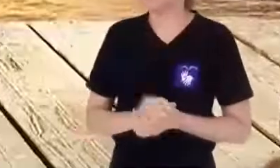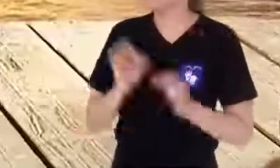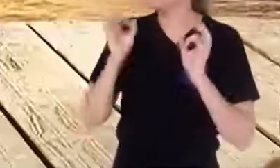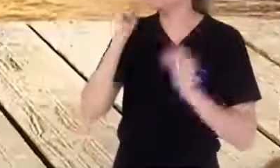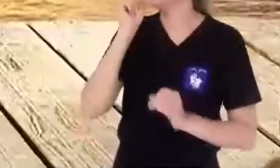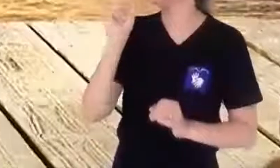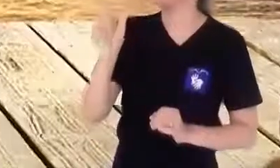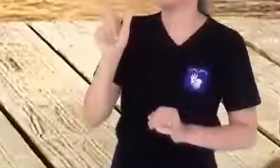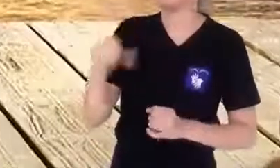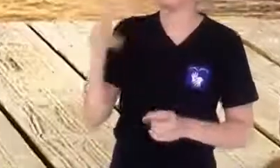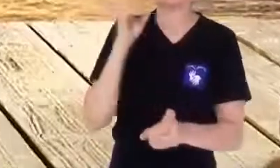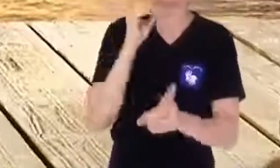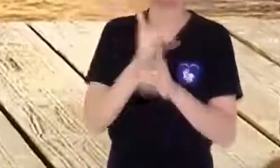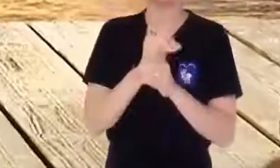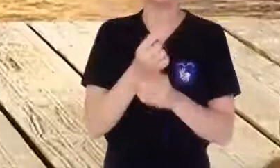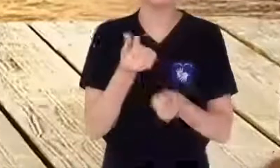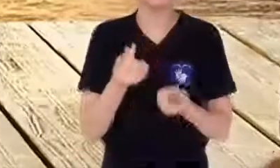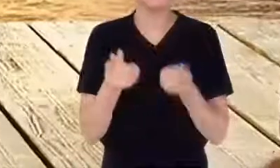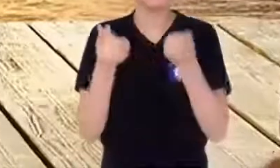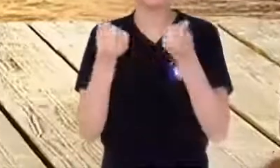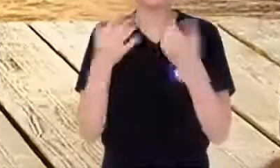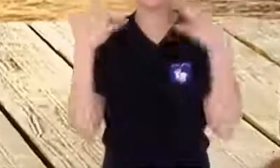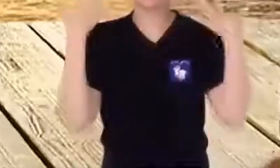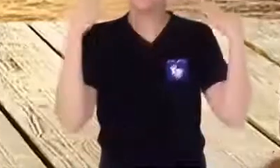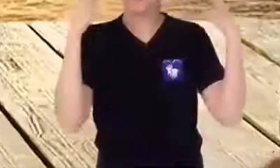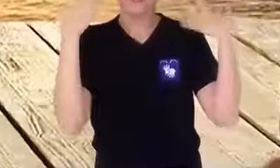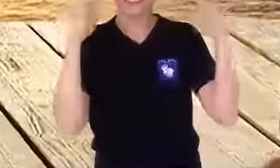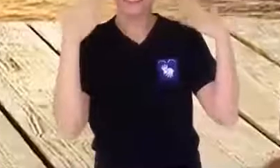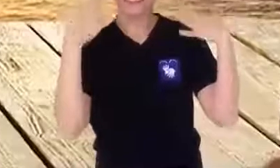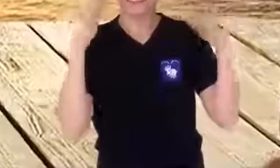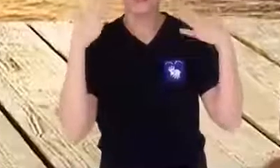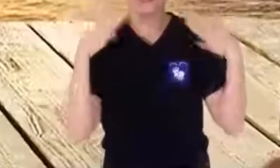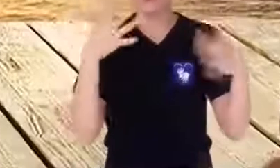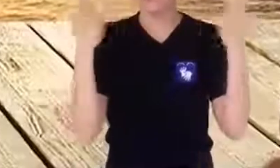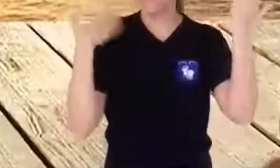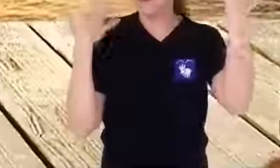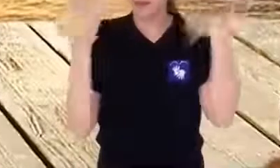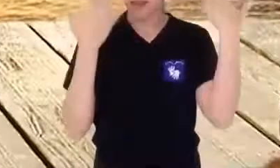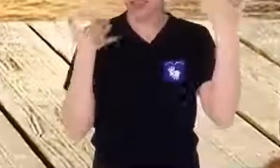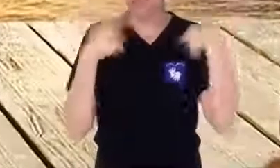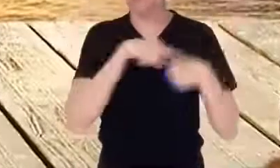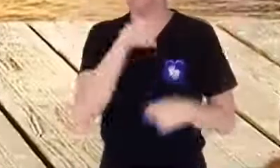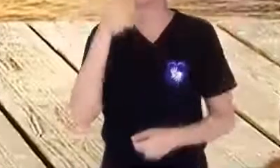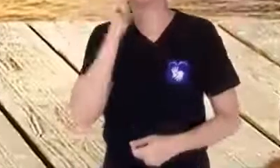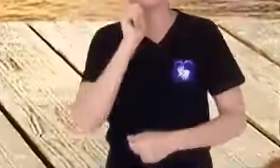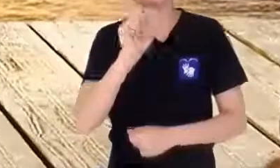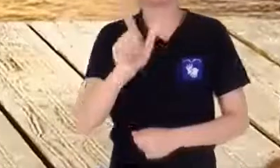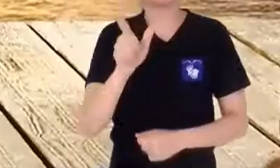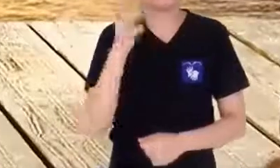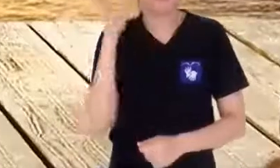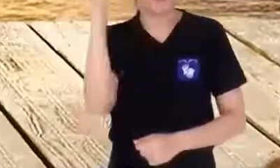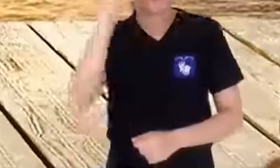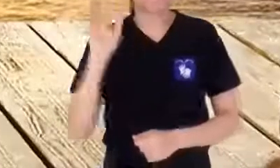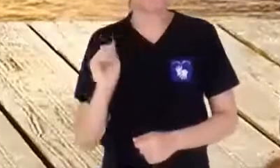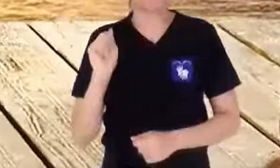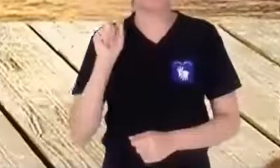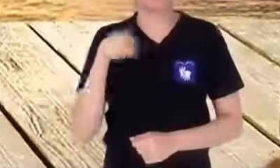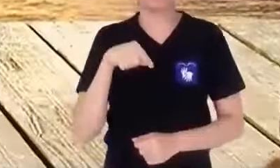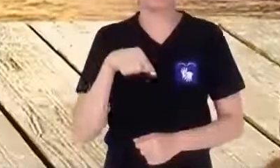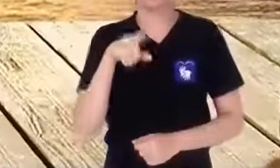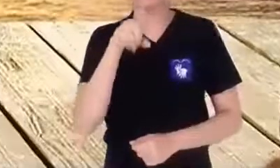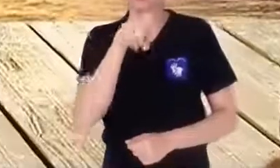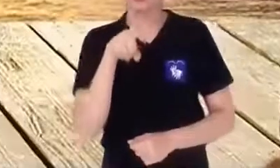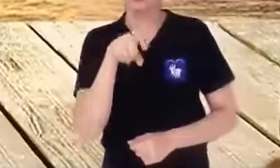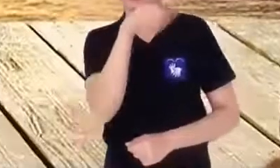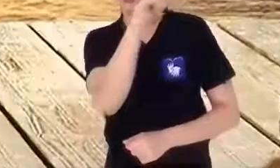achar o tesouro, capitão. Parabéns, Marujo. Você conseguiu decifrar o mapa. O X sempre leva